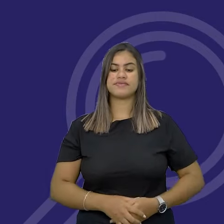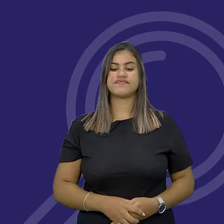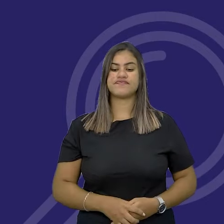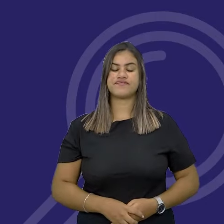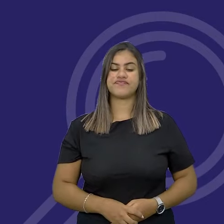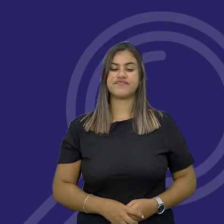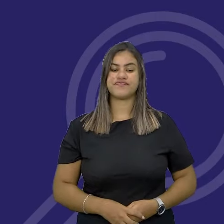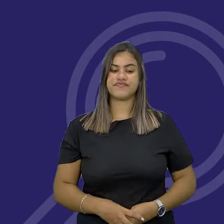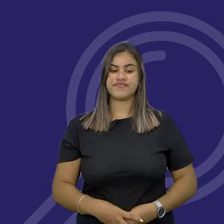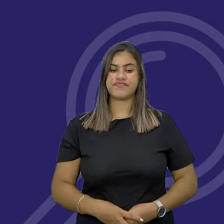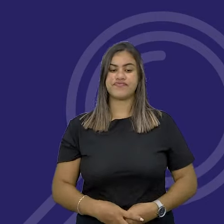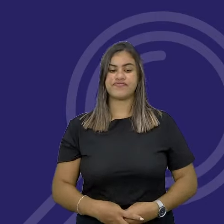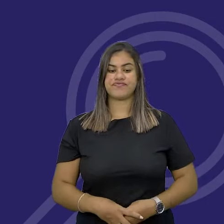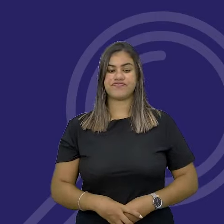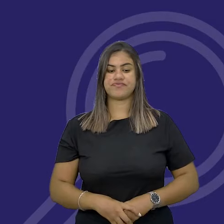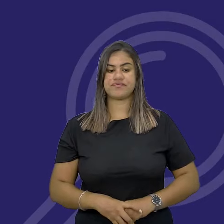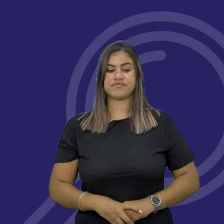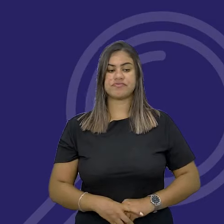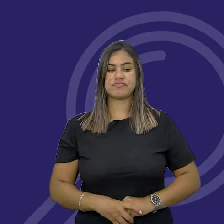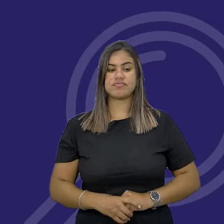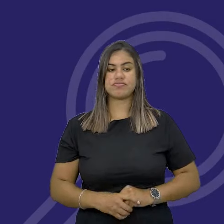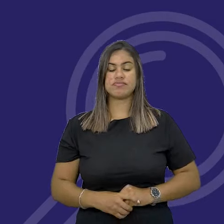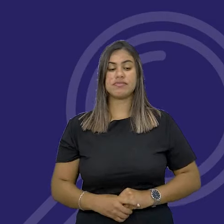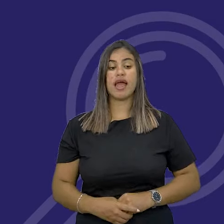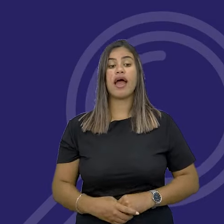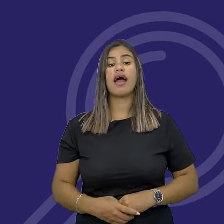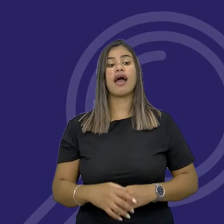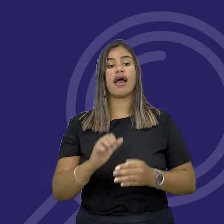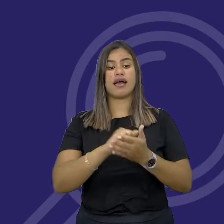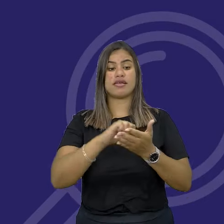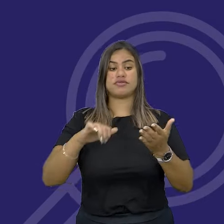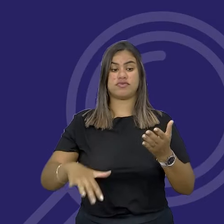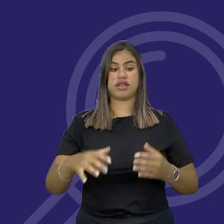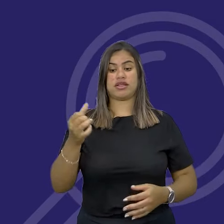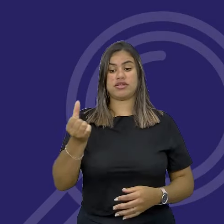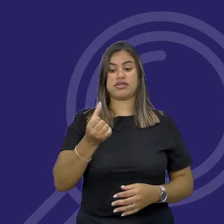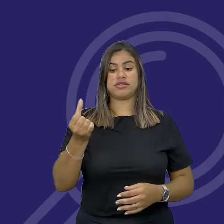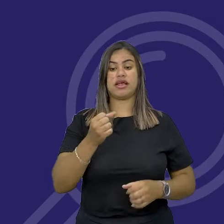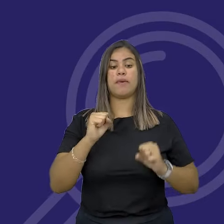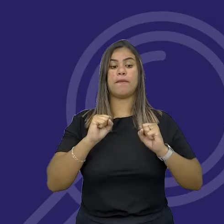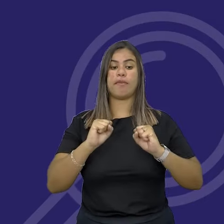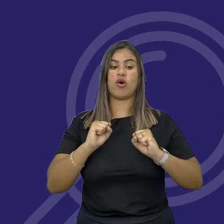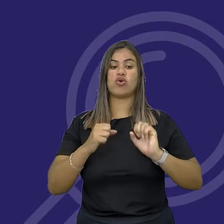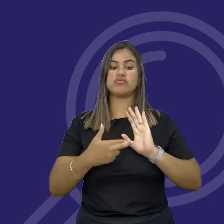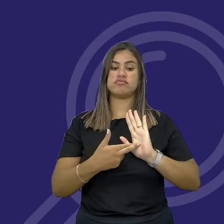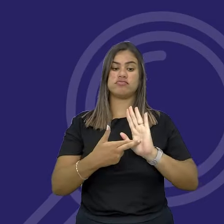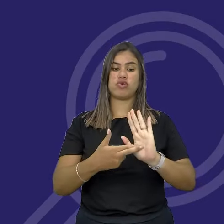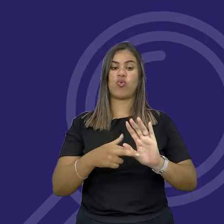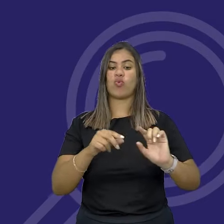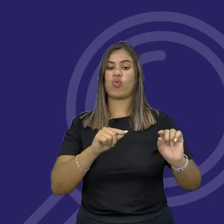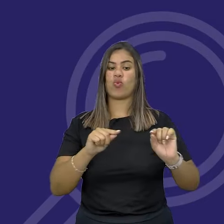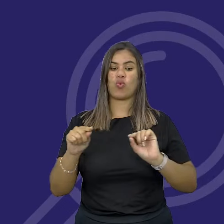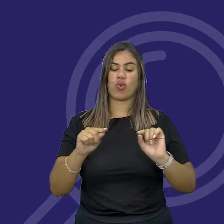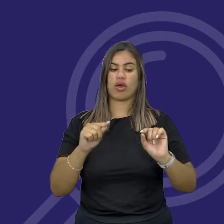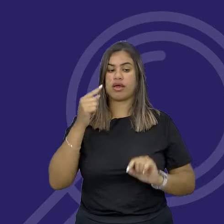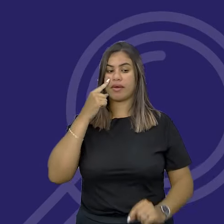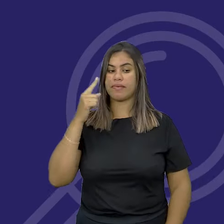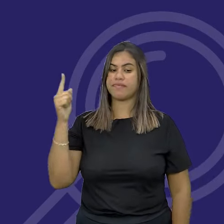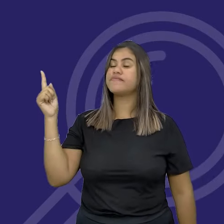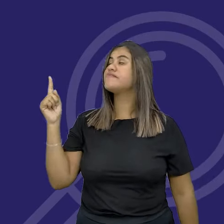A atividade 6, ela pode ser representada por uma PG, né? Se vocês repararem aí,